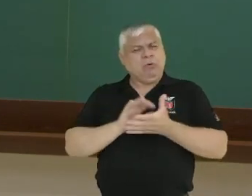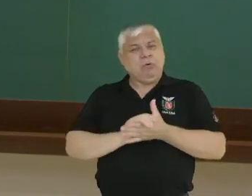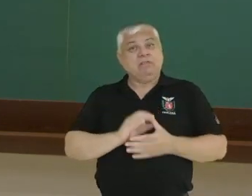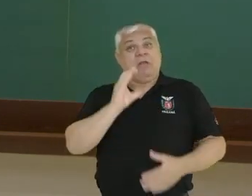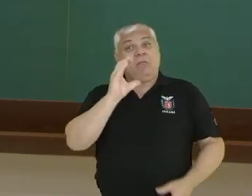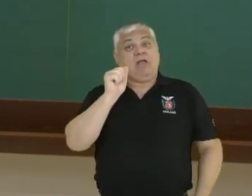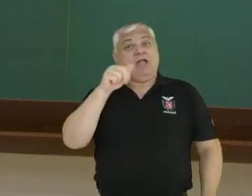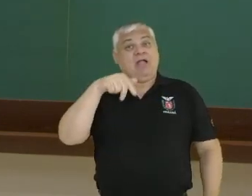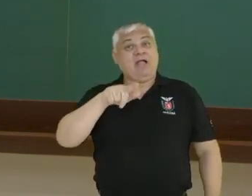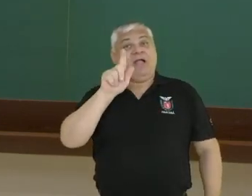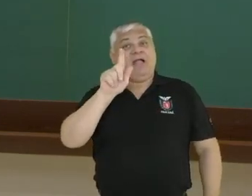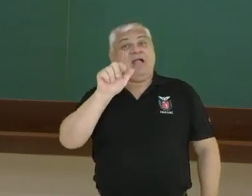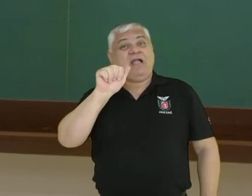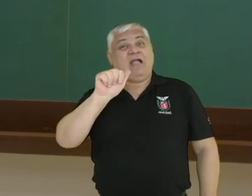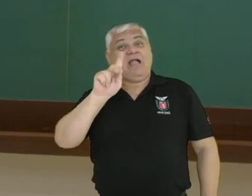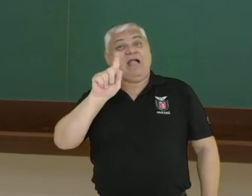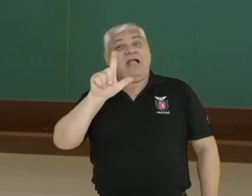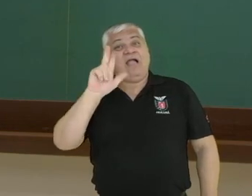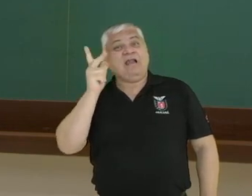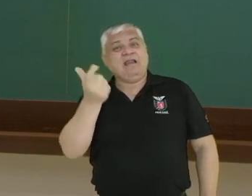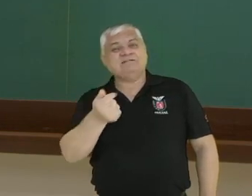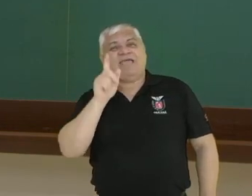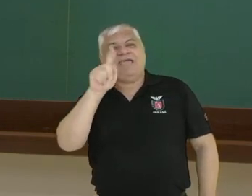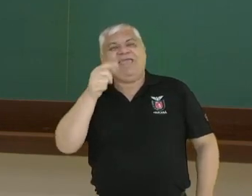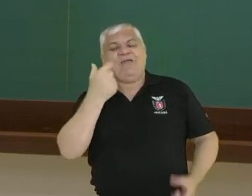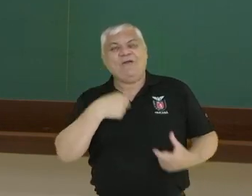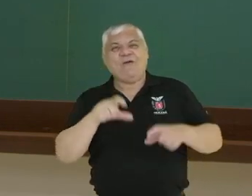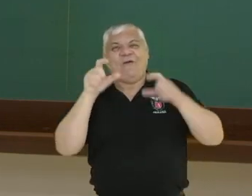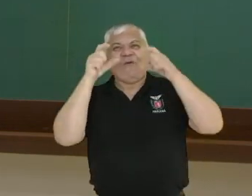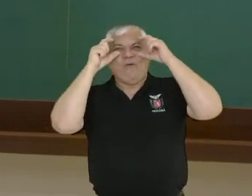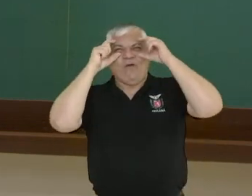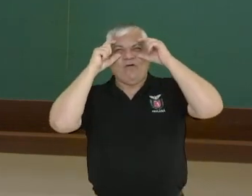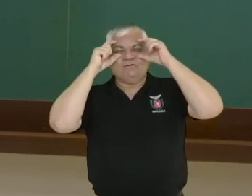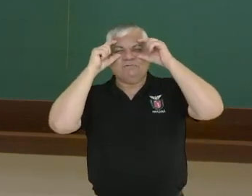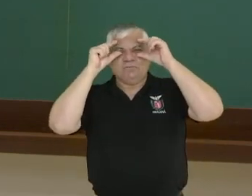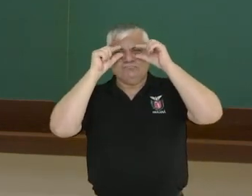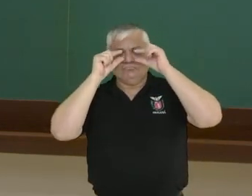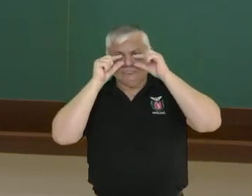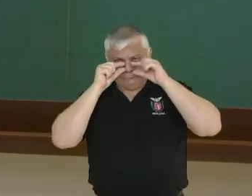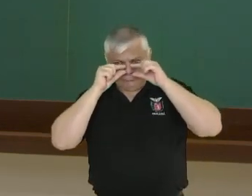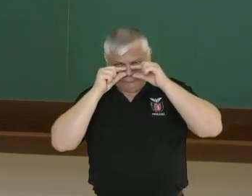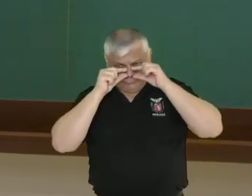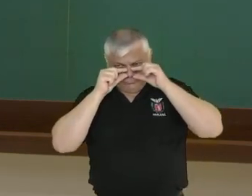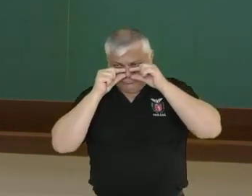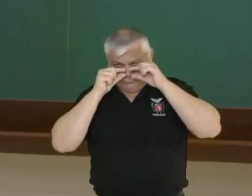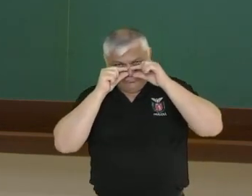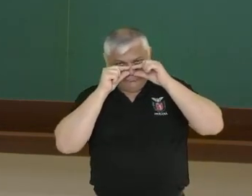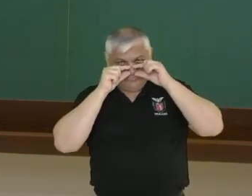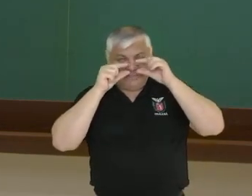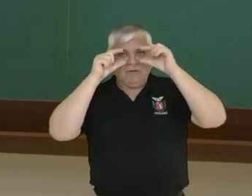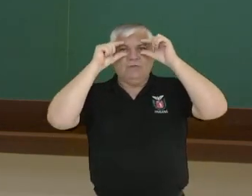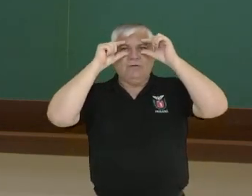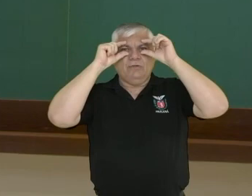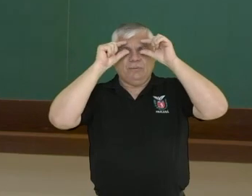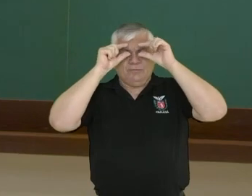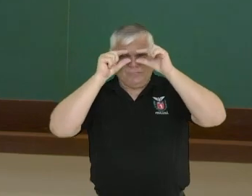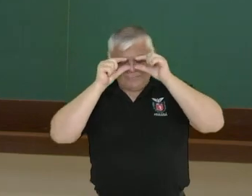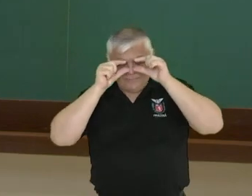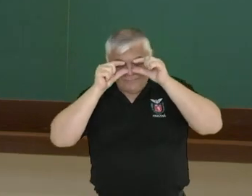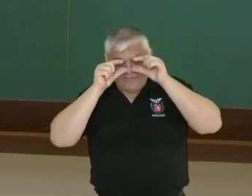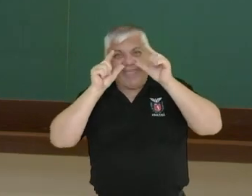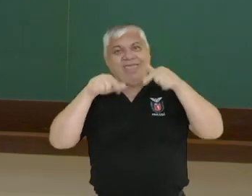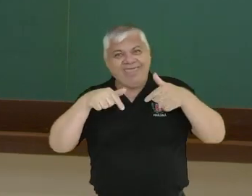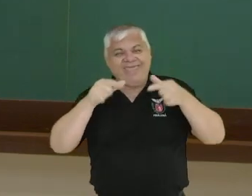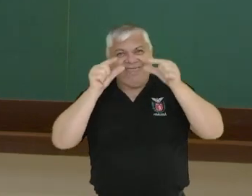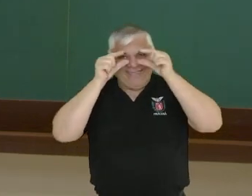uma designação comum para óculos, certo? Então, se ele pôs no nariz, né? Que objeto que nós colocamos no nariz? Exatamente